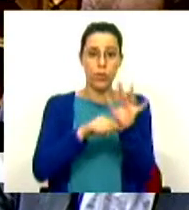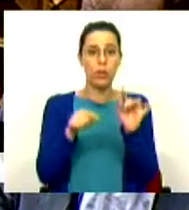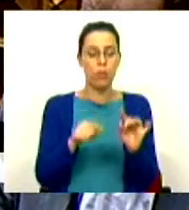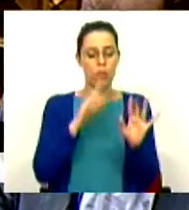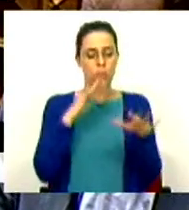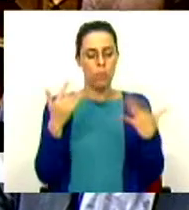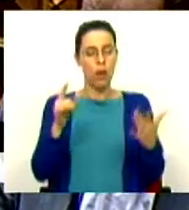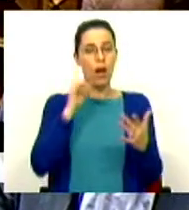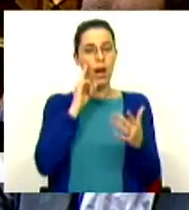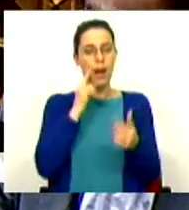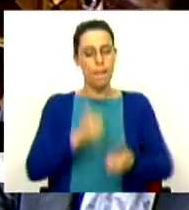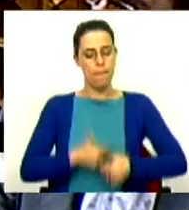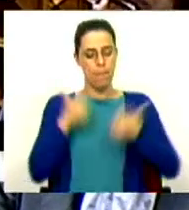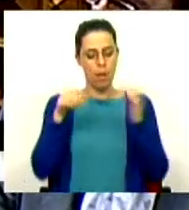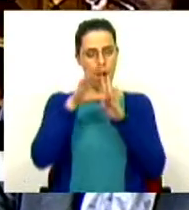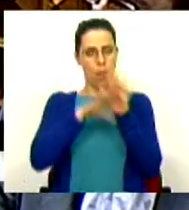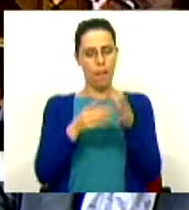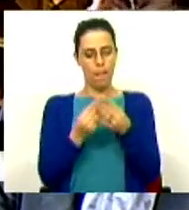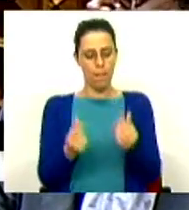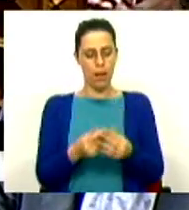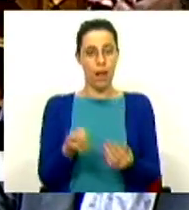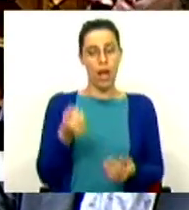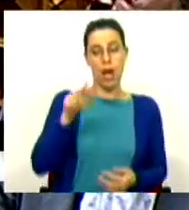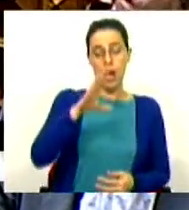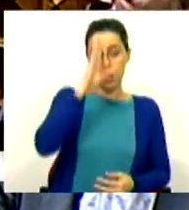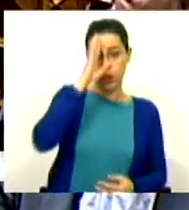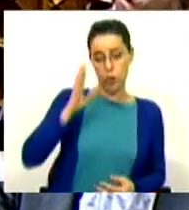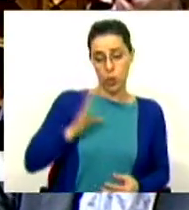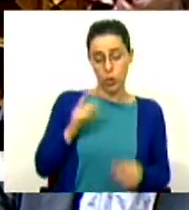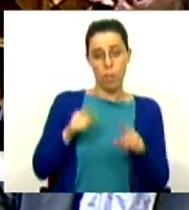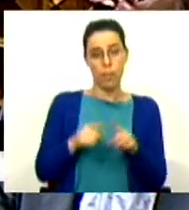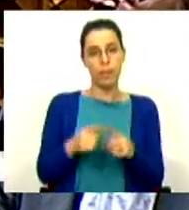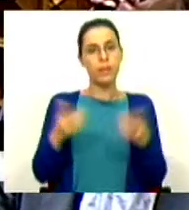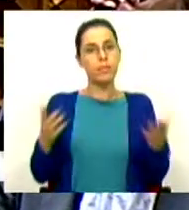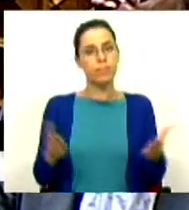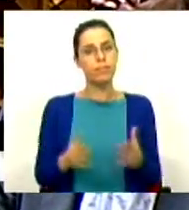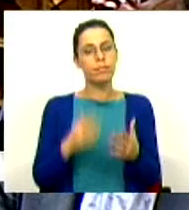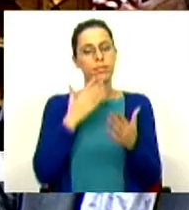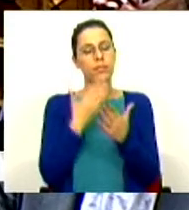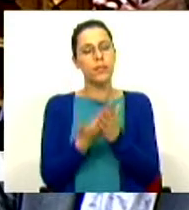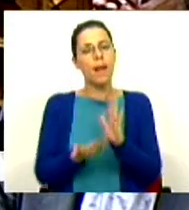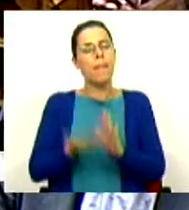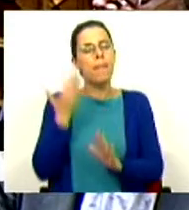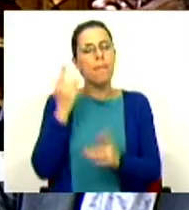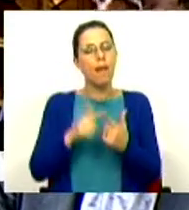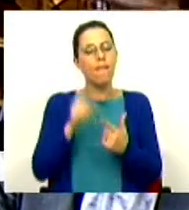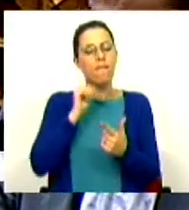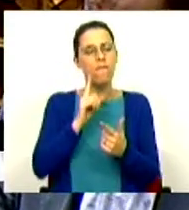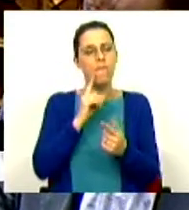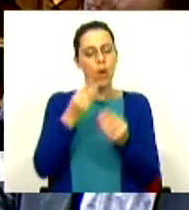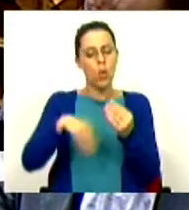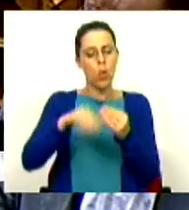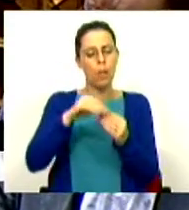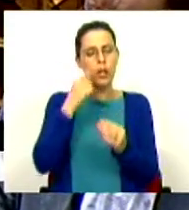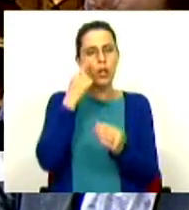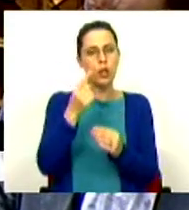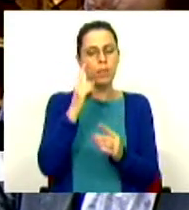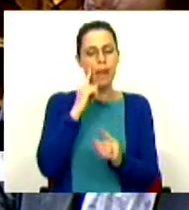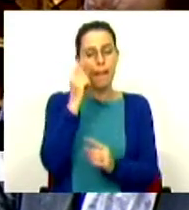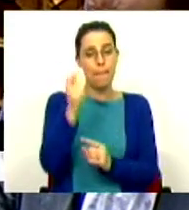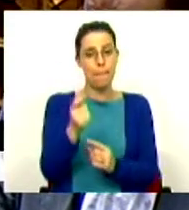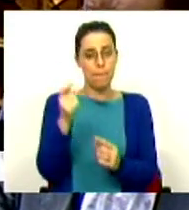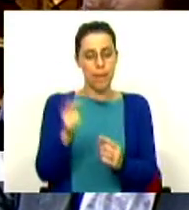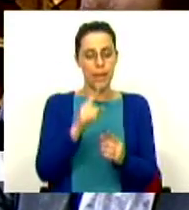possa garantir melhores condições materiais aos ex-combatentes, nomeadamente aumentando o valor do complemento especial de